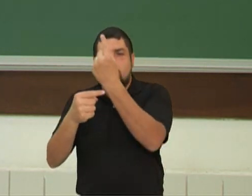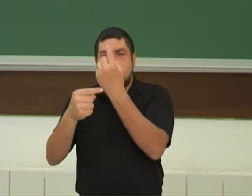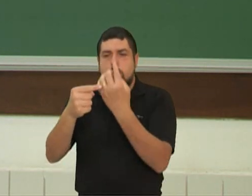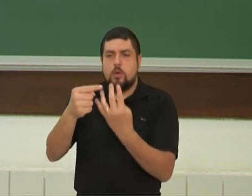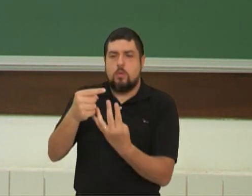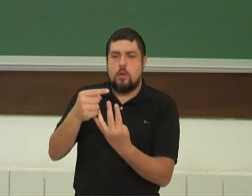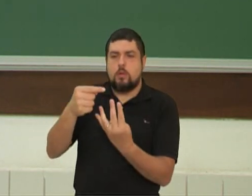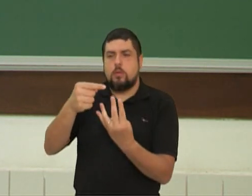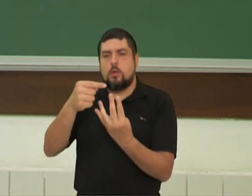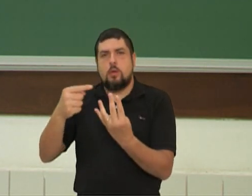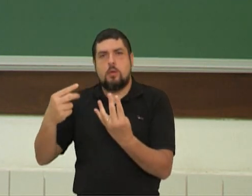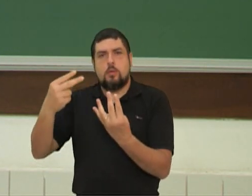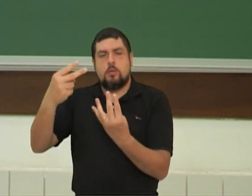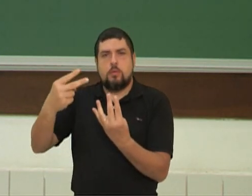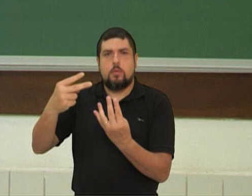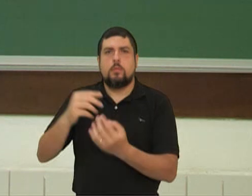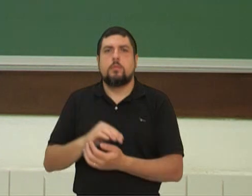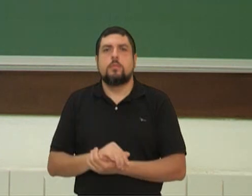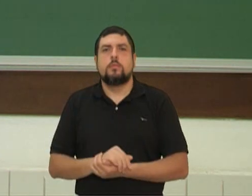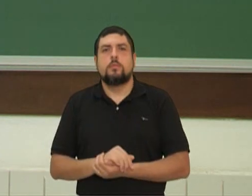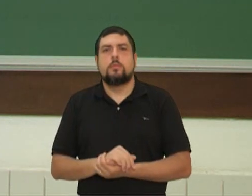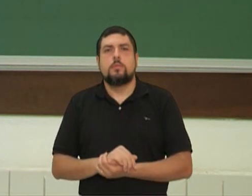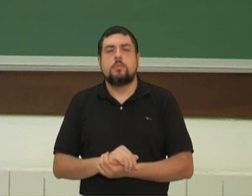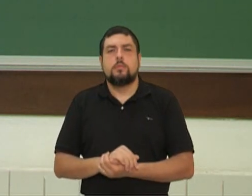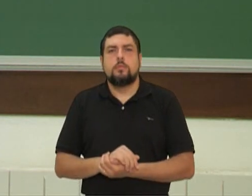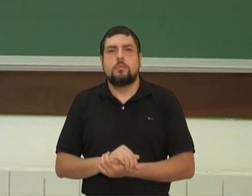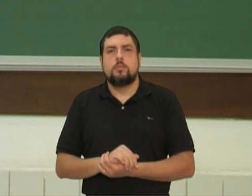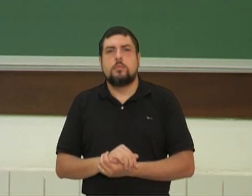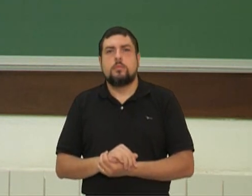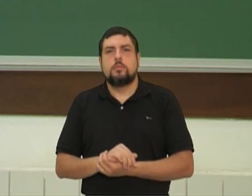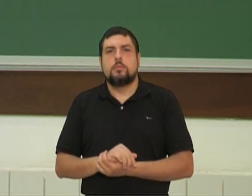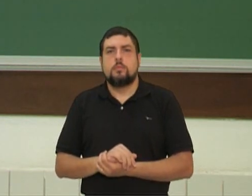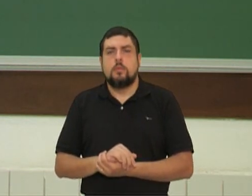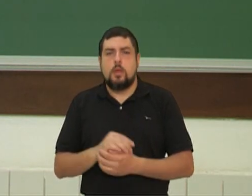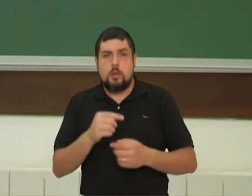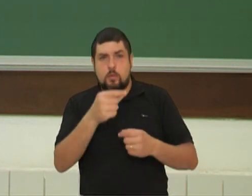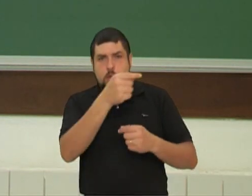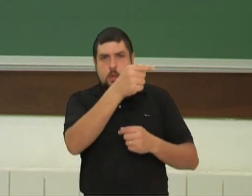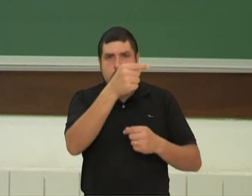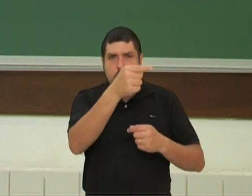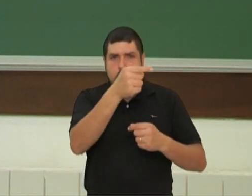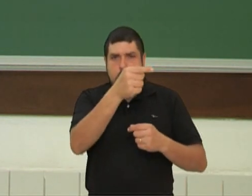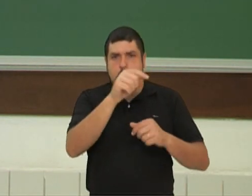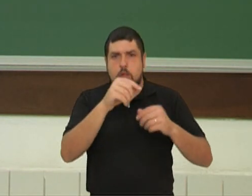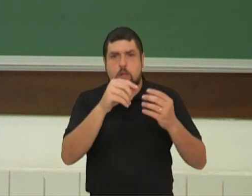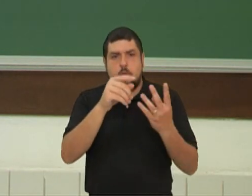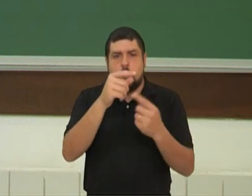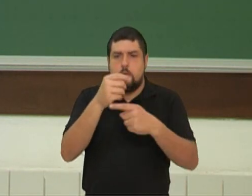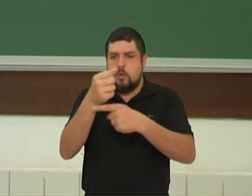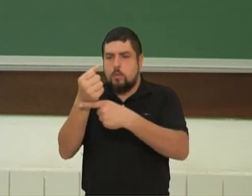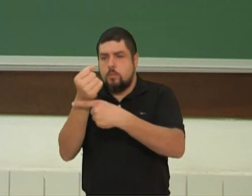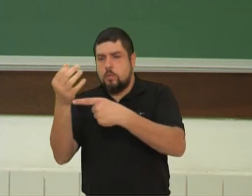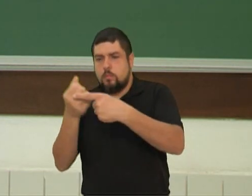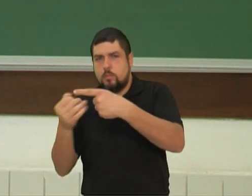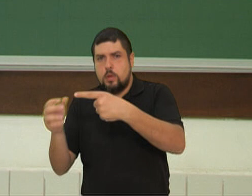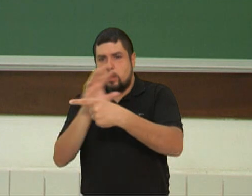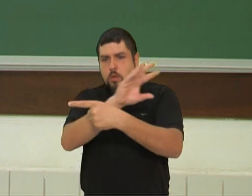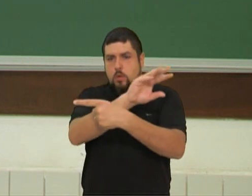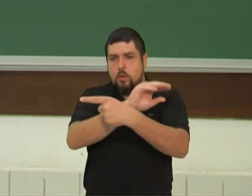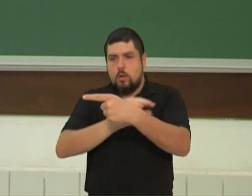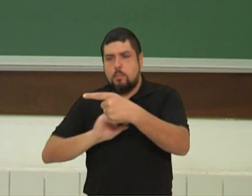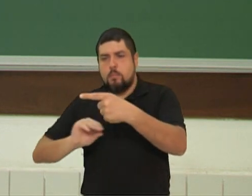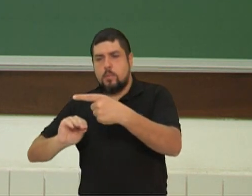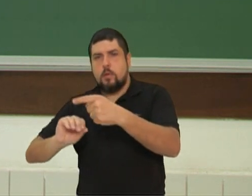4 elevado a 2. Positivo, né? Você transforma o expoente que estava aqui negativo no expoente positivo no